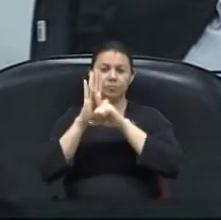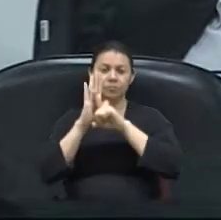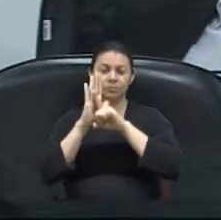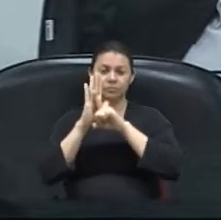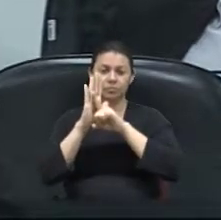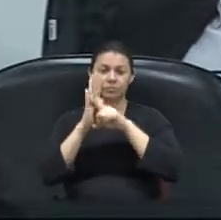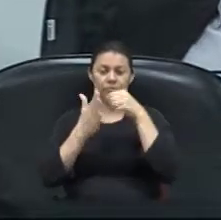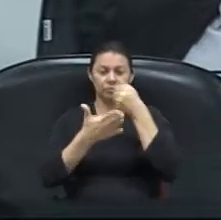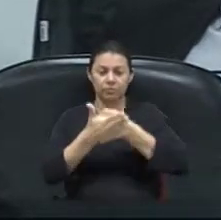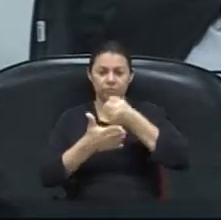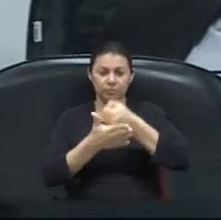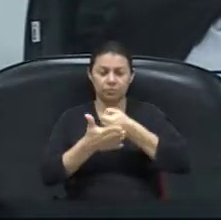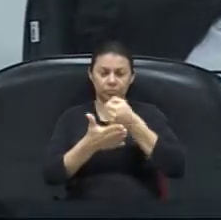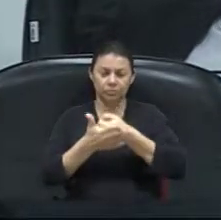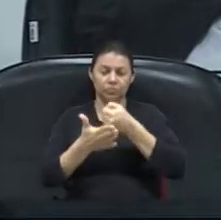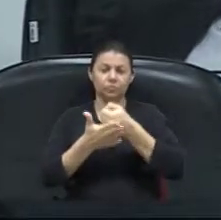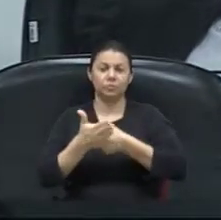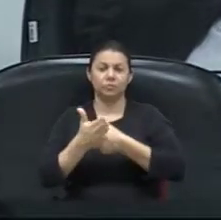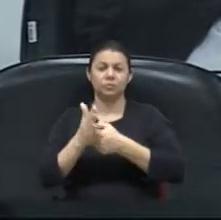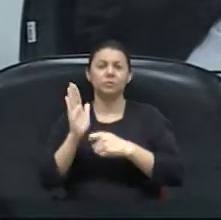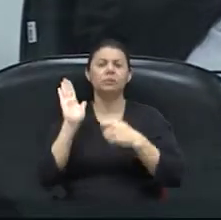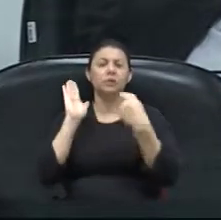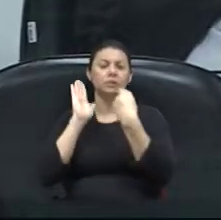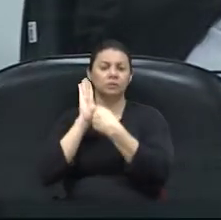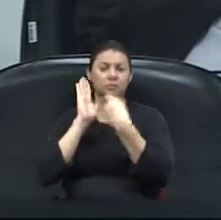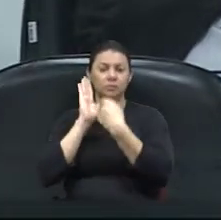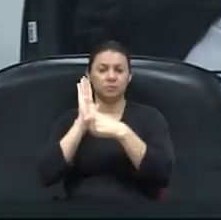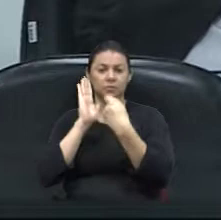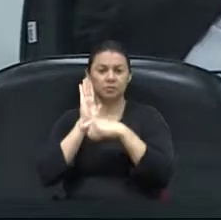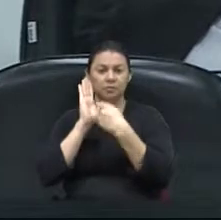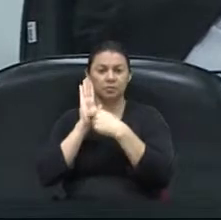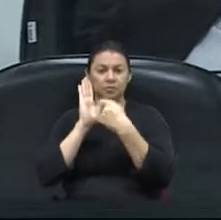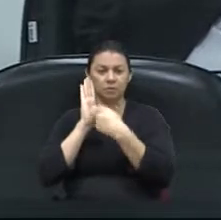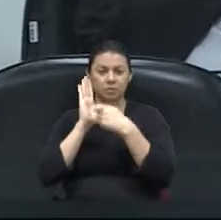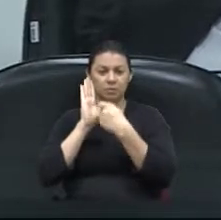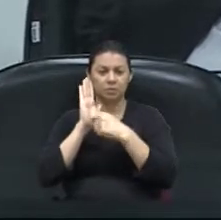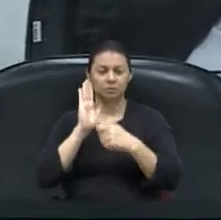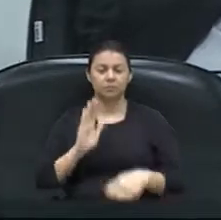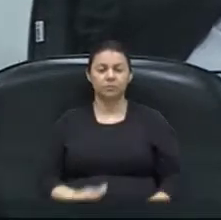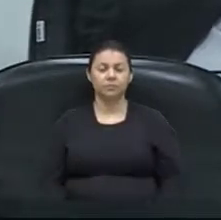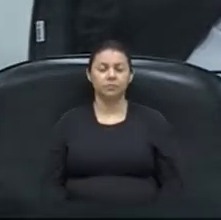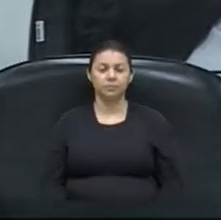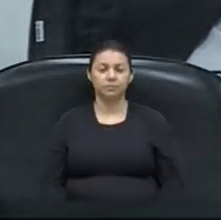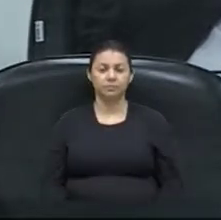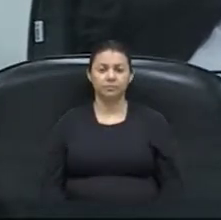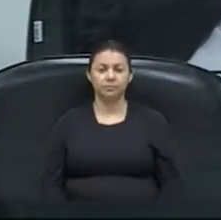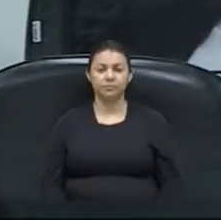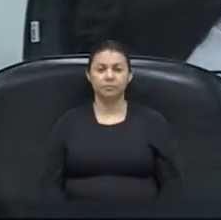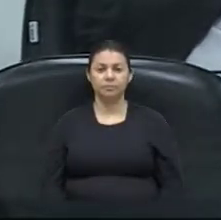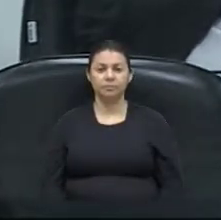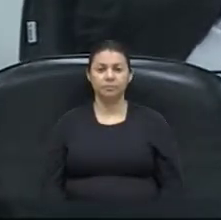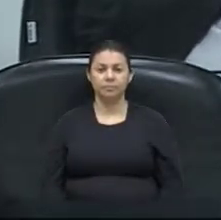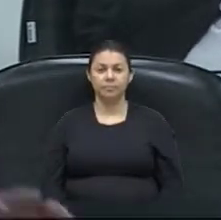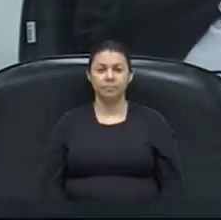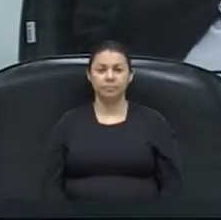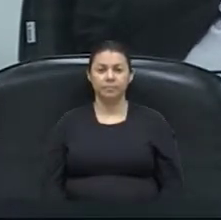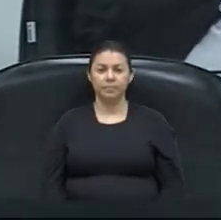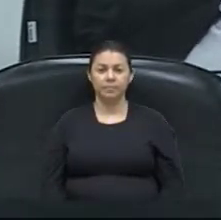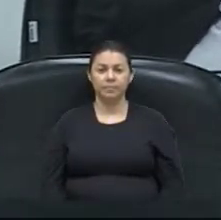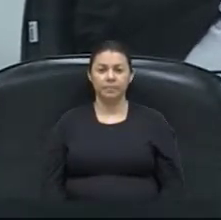ea comissão eu até comentei com outro vereador que a igreja